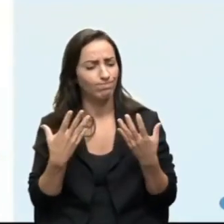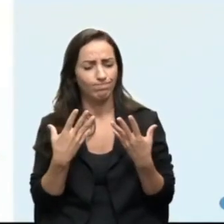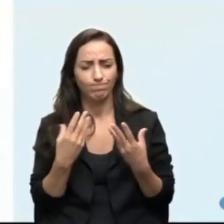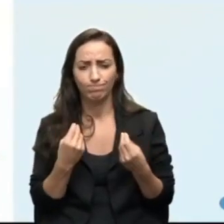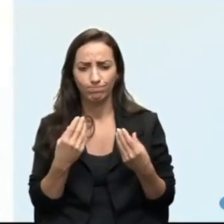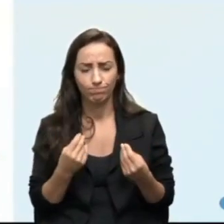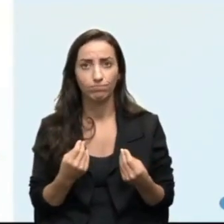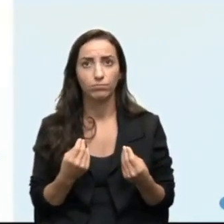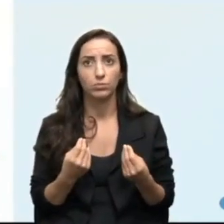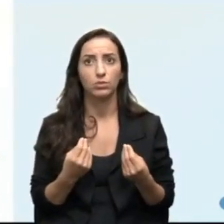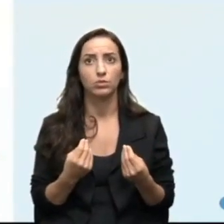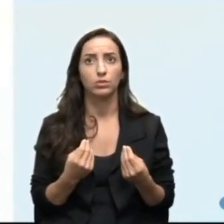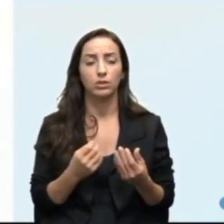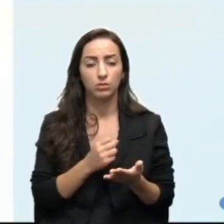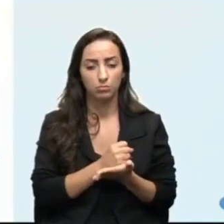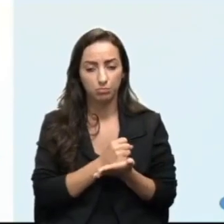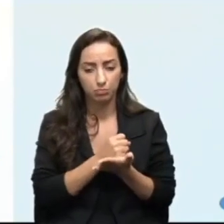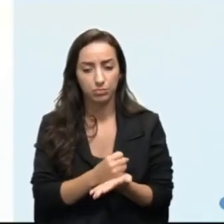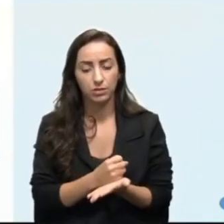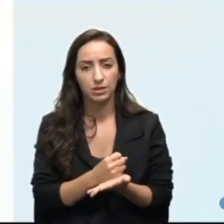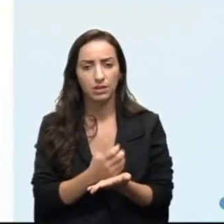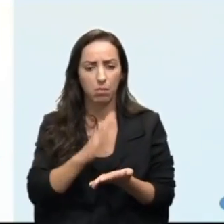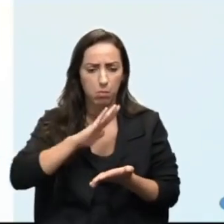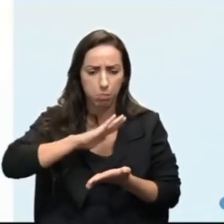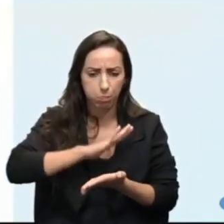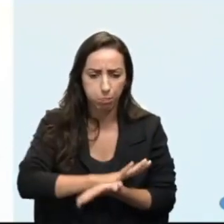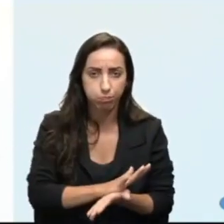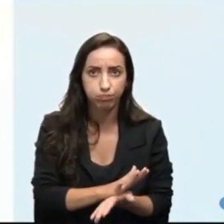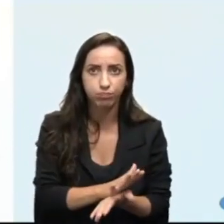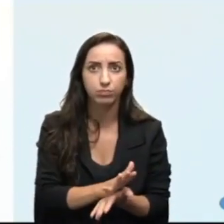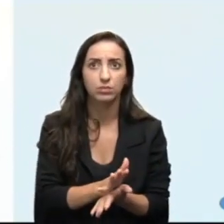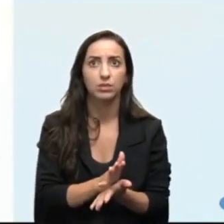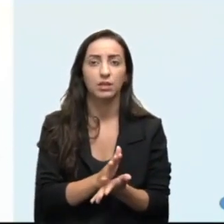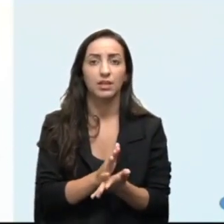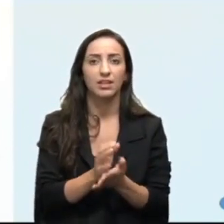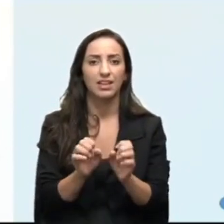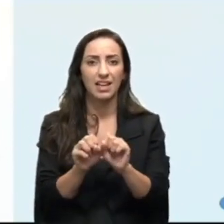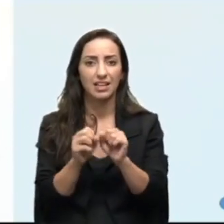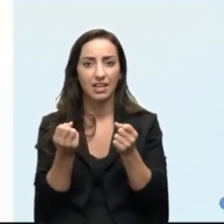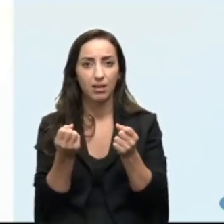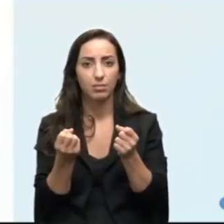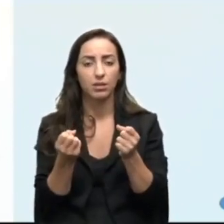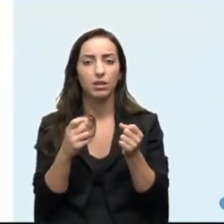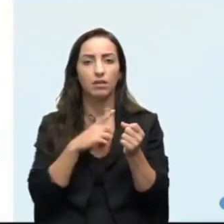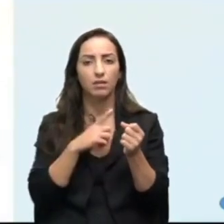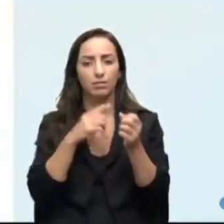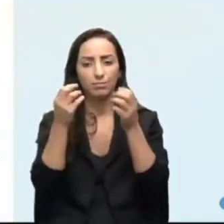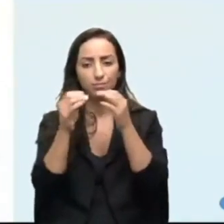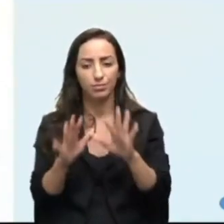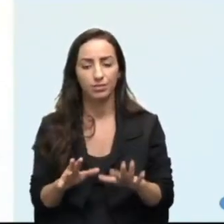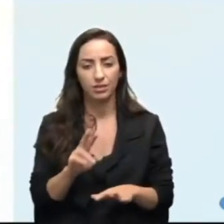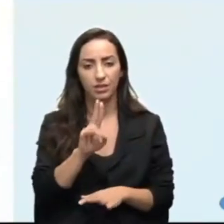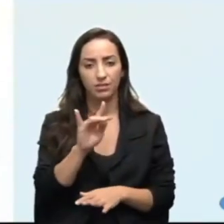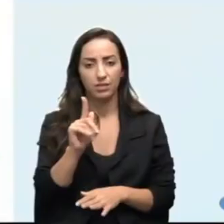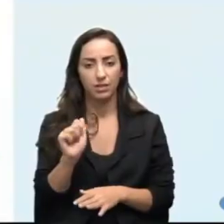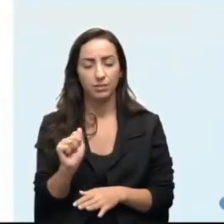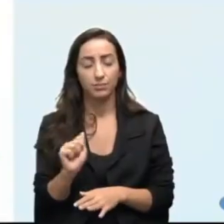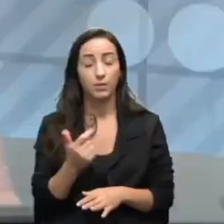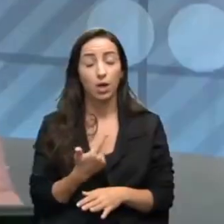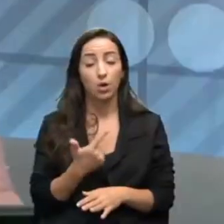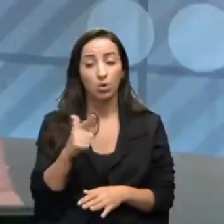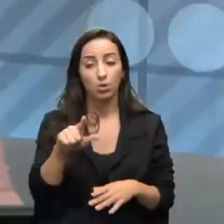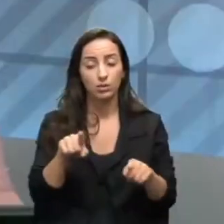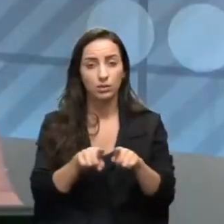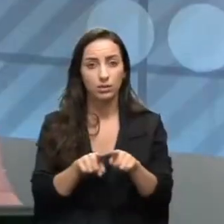está chegando no nosso apoio, que ela esmaga e ela vai trincar e a gente tem a ruptura da nossa viga. Uma